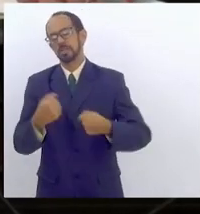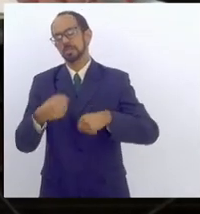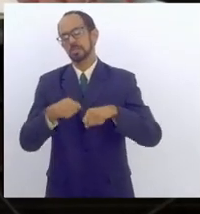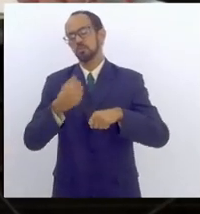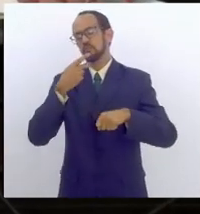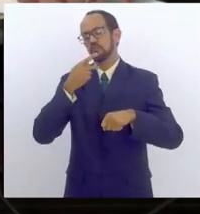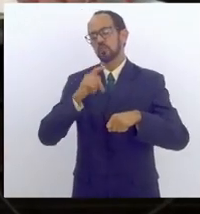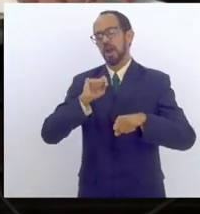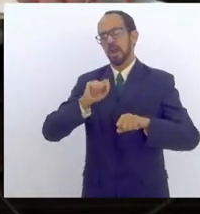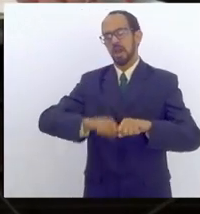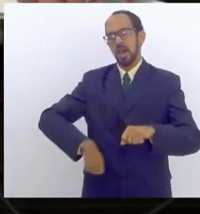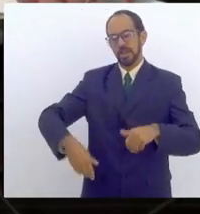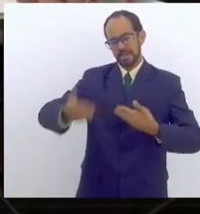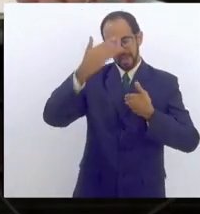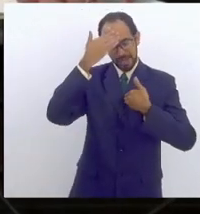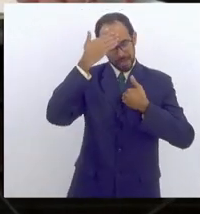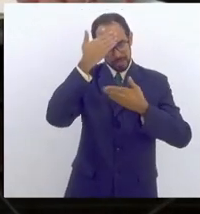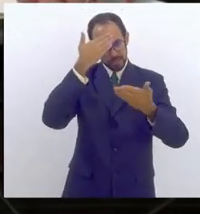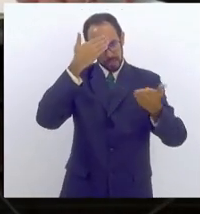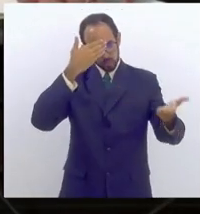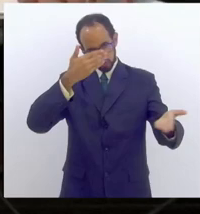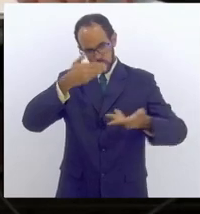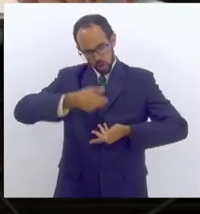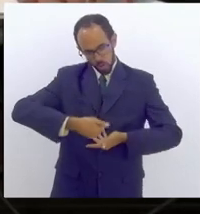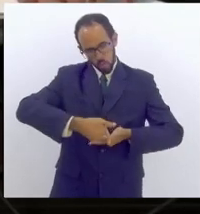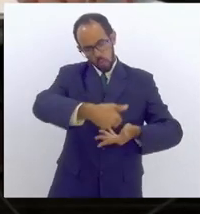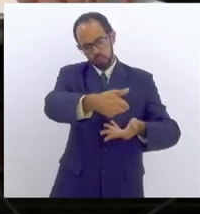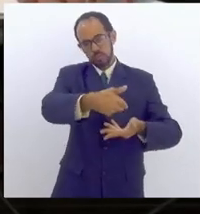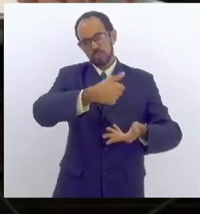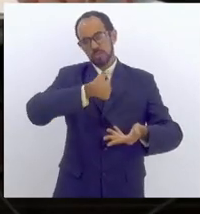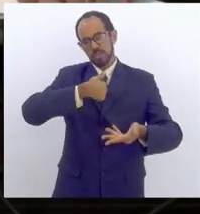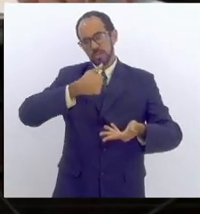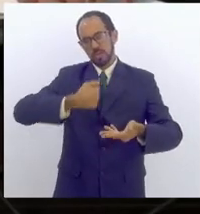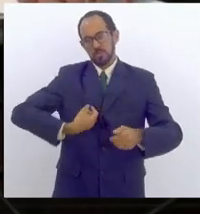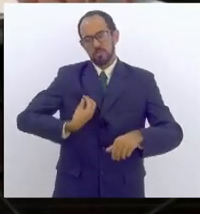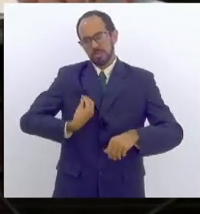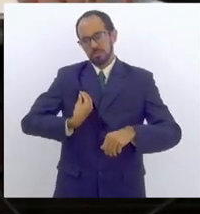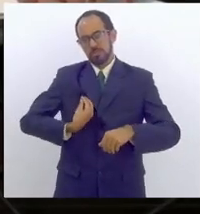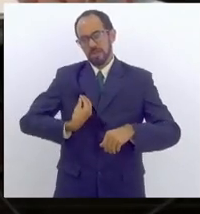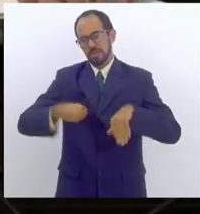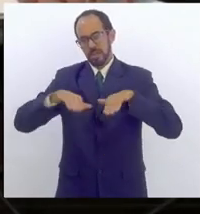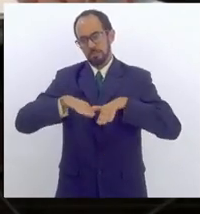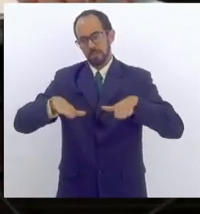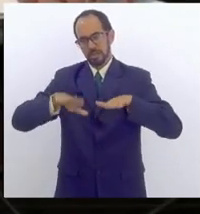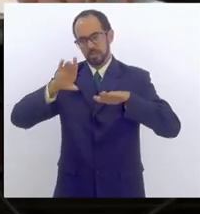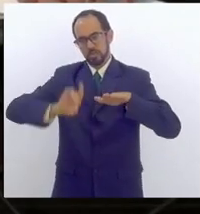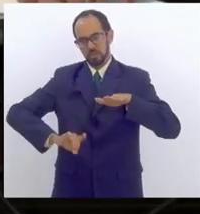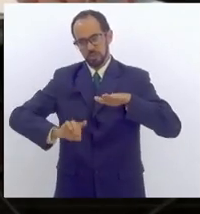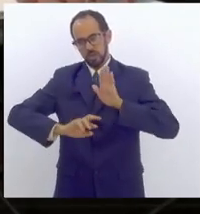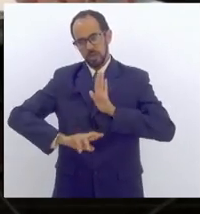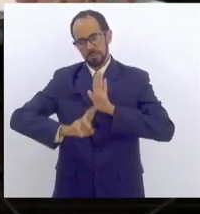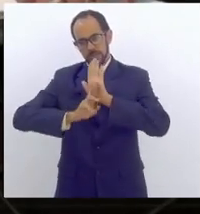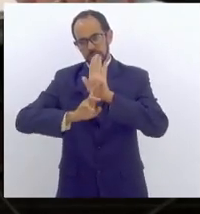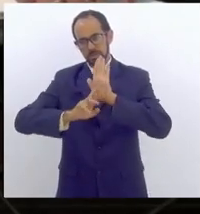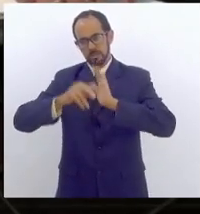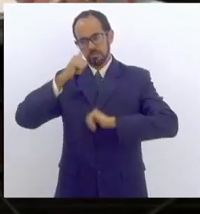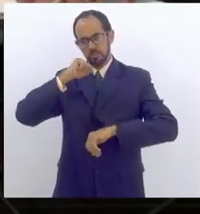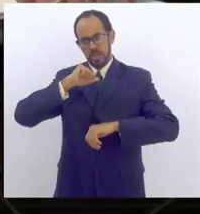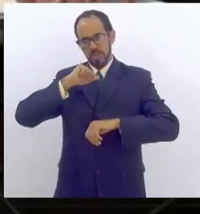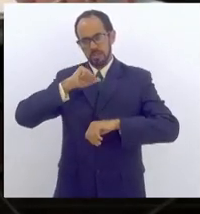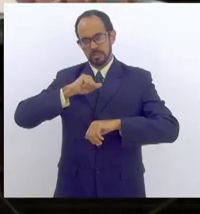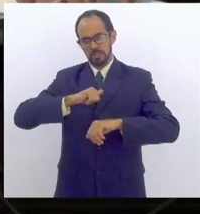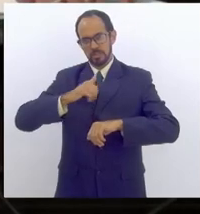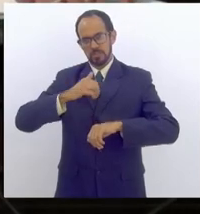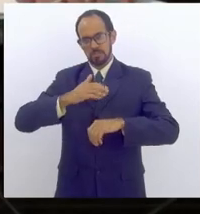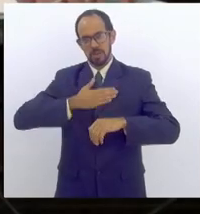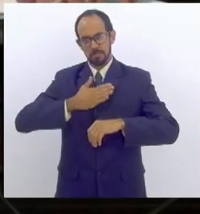agradecer a Vossa Excelência o convite para que eu fizesse parte da mesa diretora representando as mulheres. Isso muito me